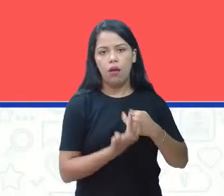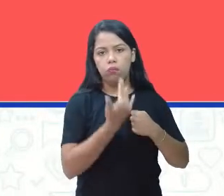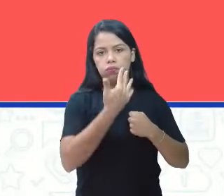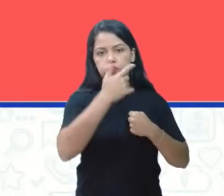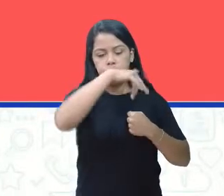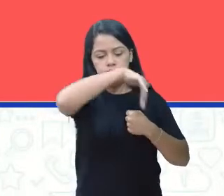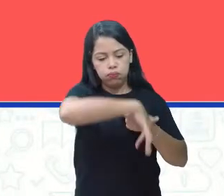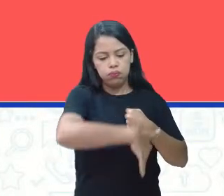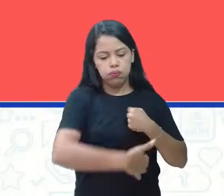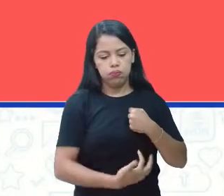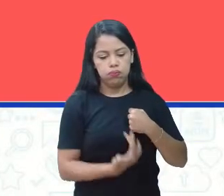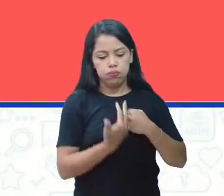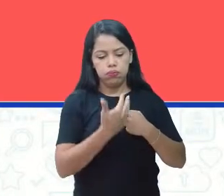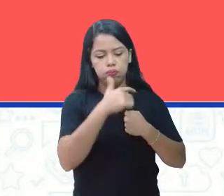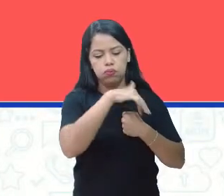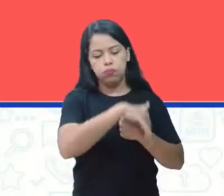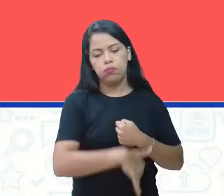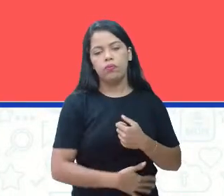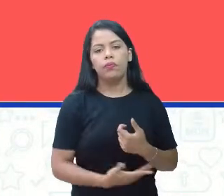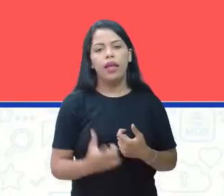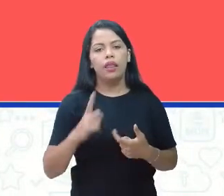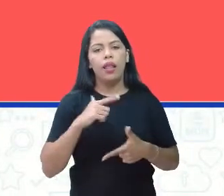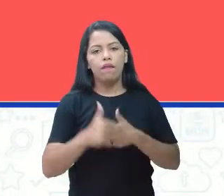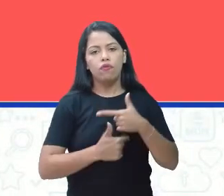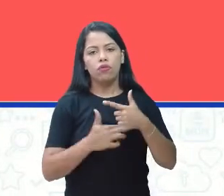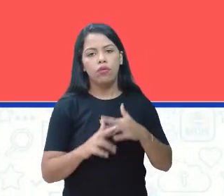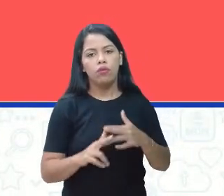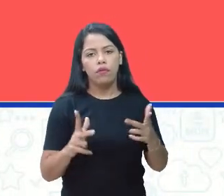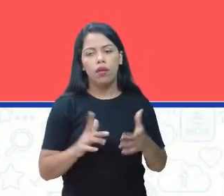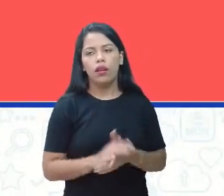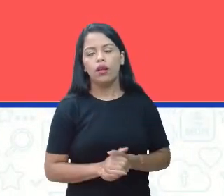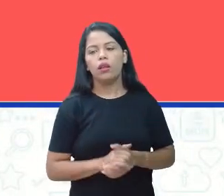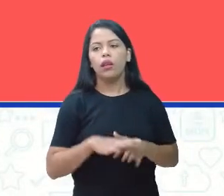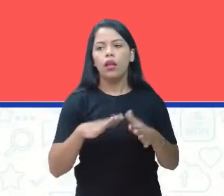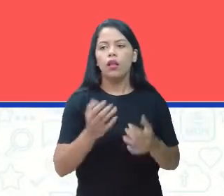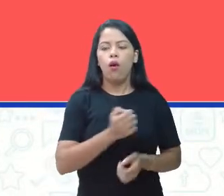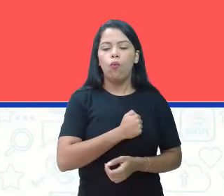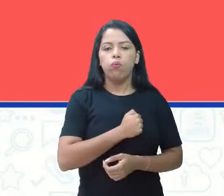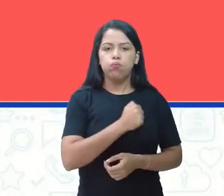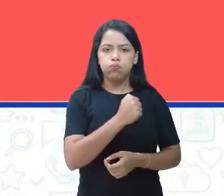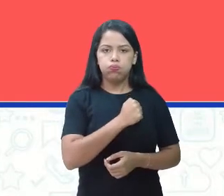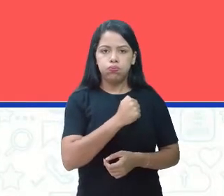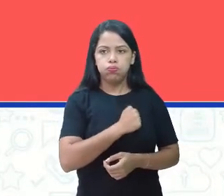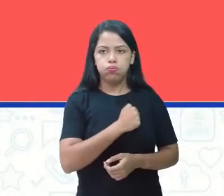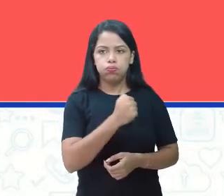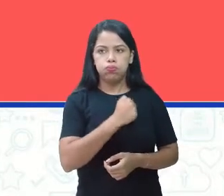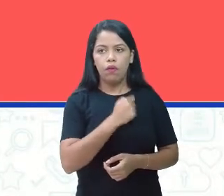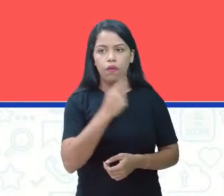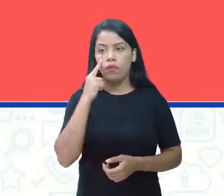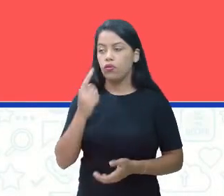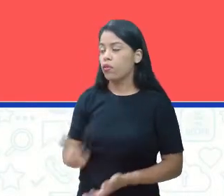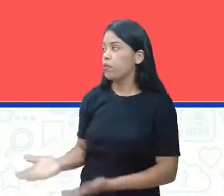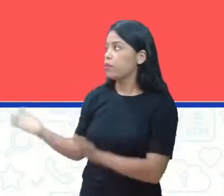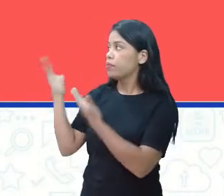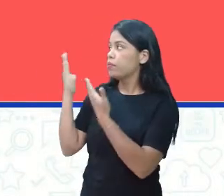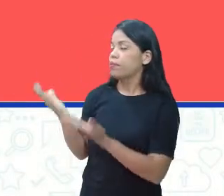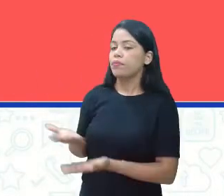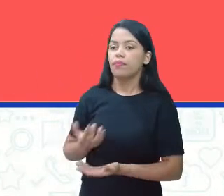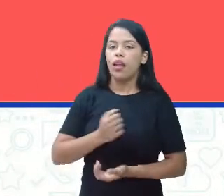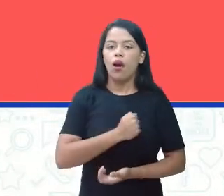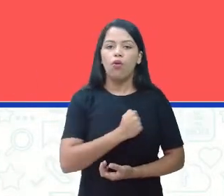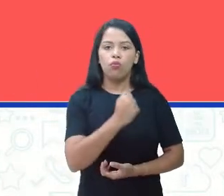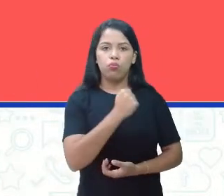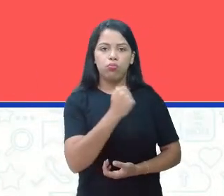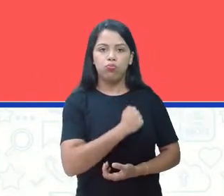né, a questão aí do coração pulsando, né, como eu estou mostrando aí nessa imagem. Ah,